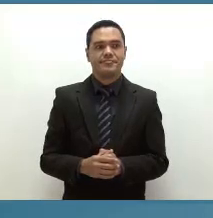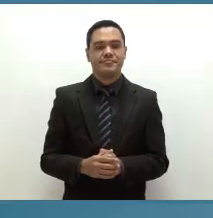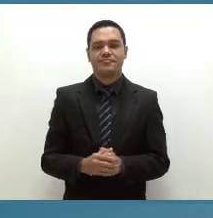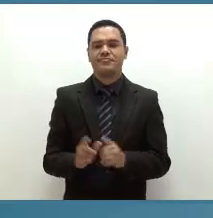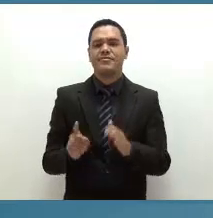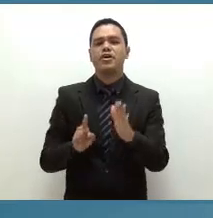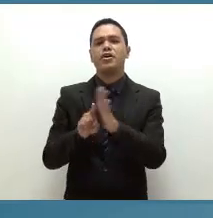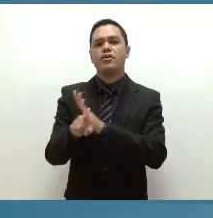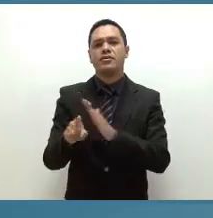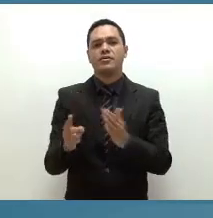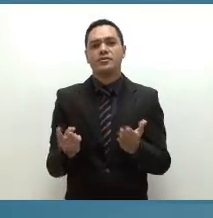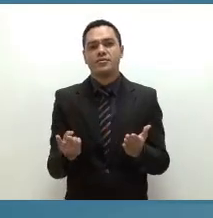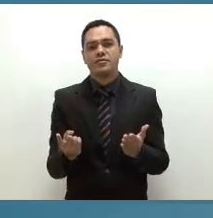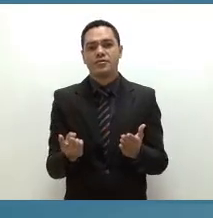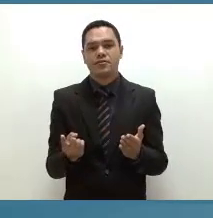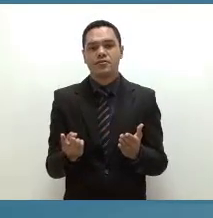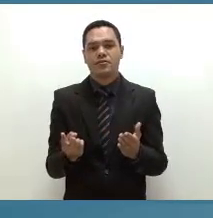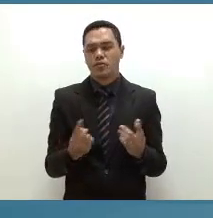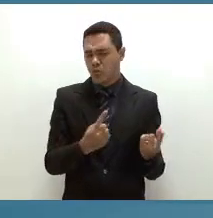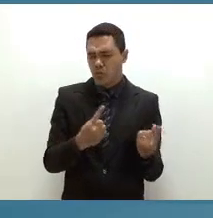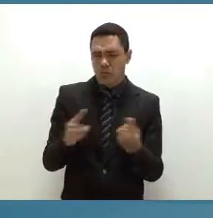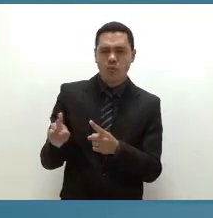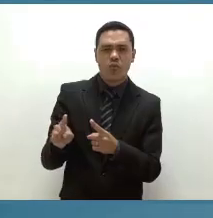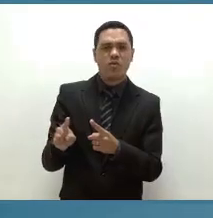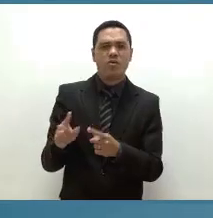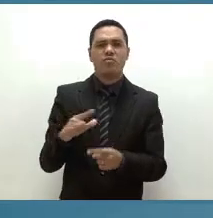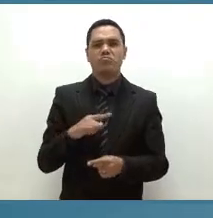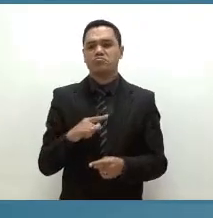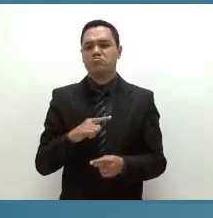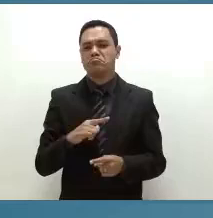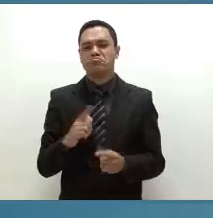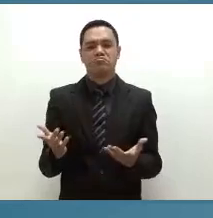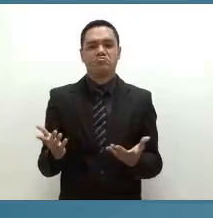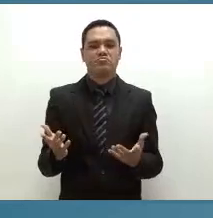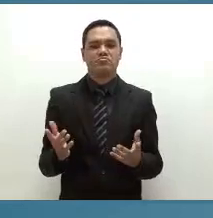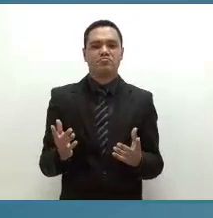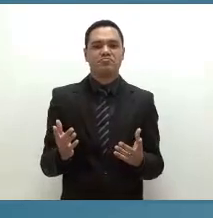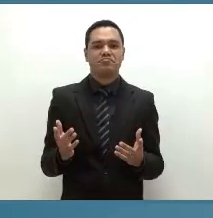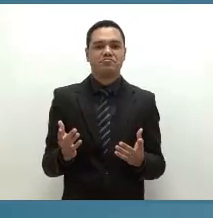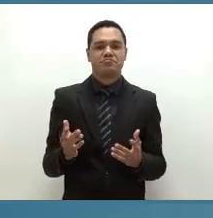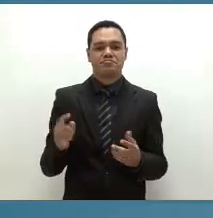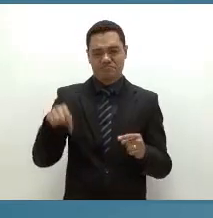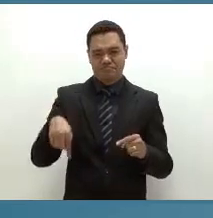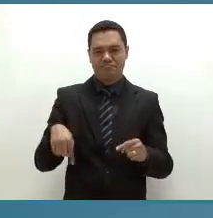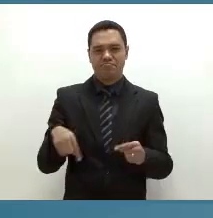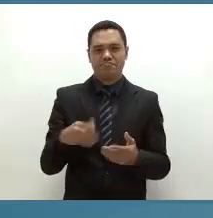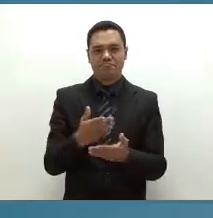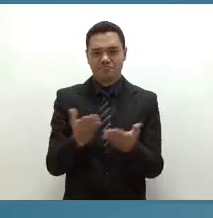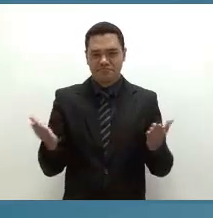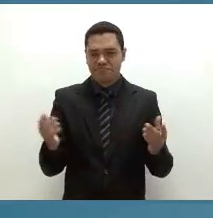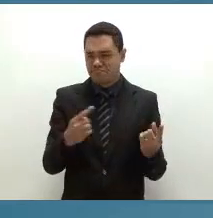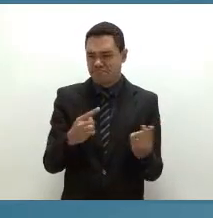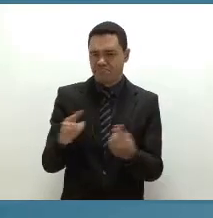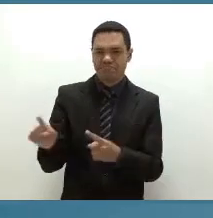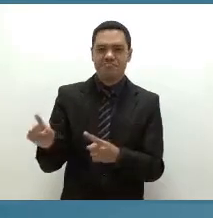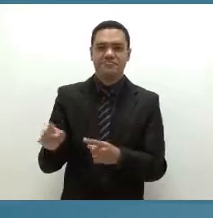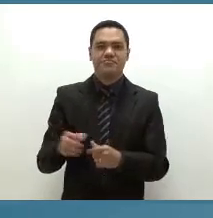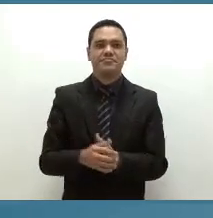Pergunto se há alguma objeção dos demais desembargadores deste tribunal.